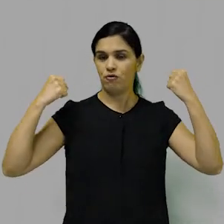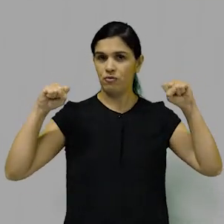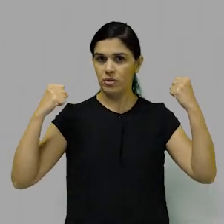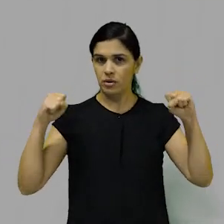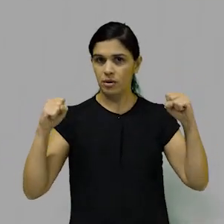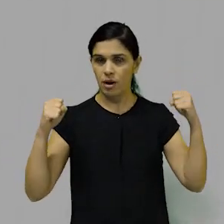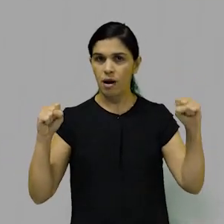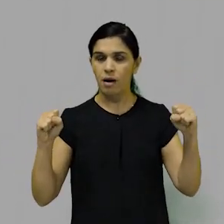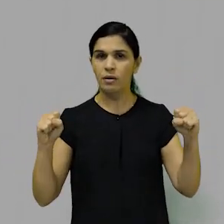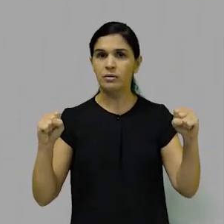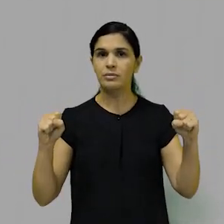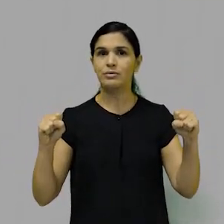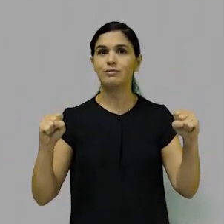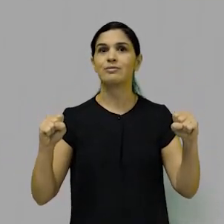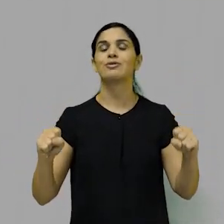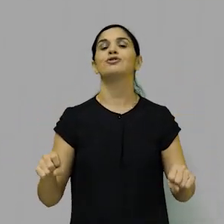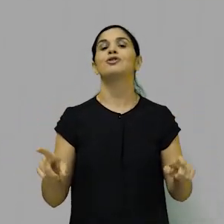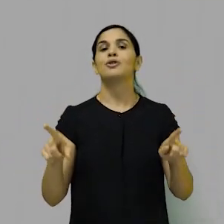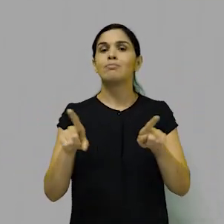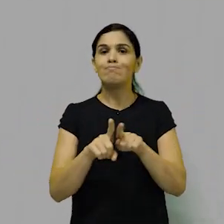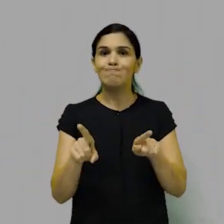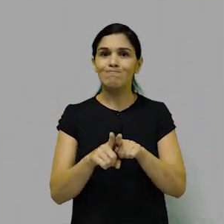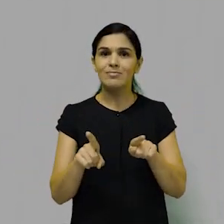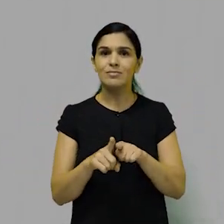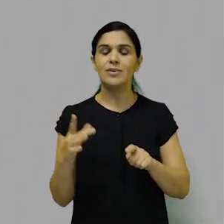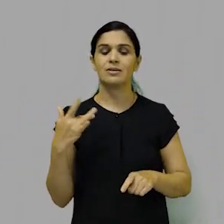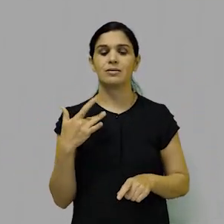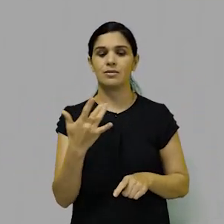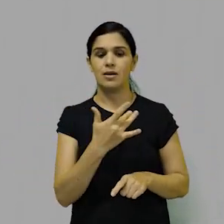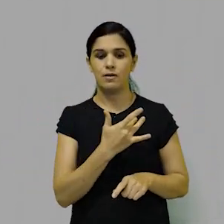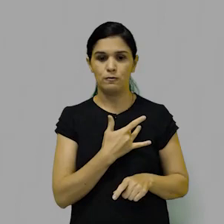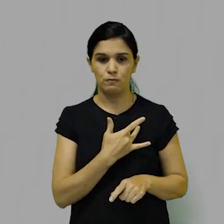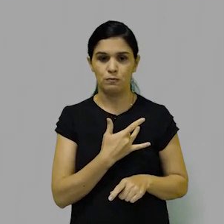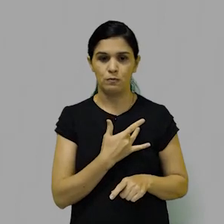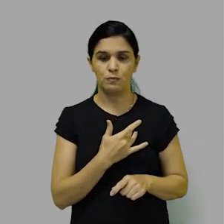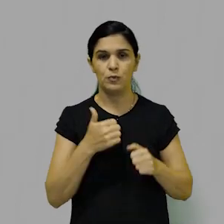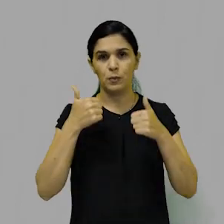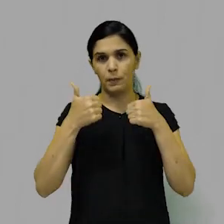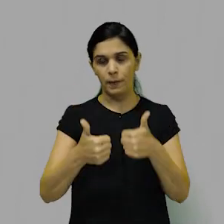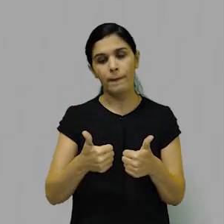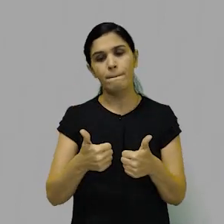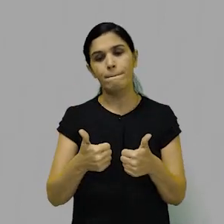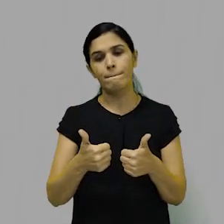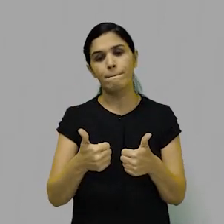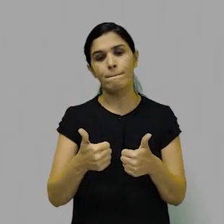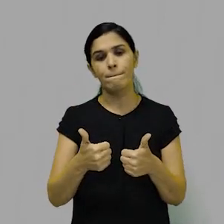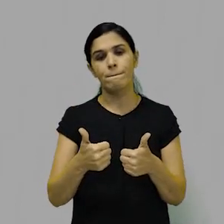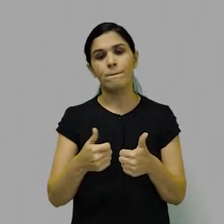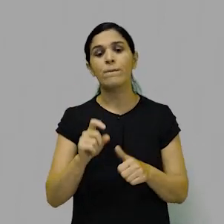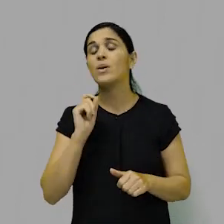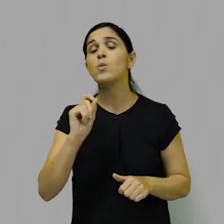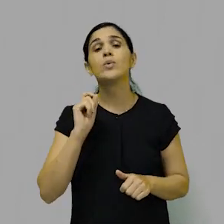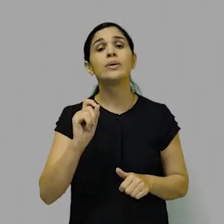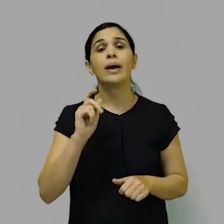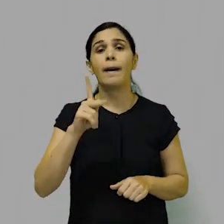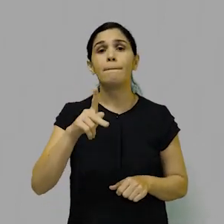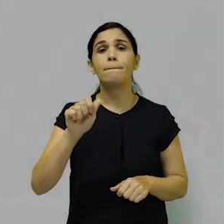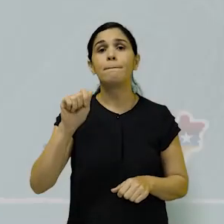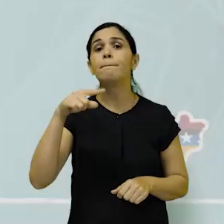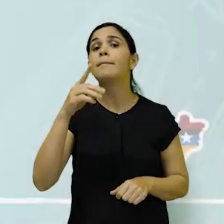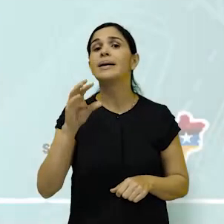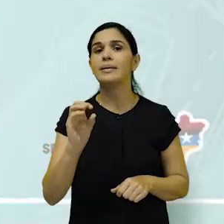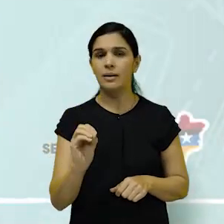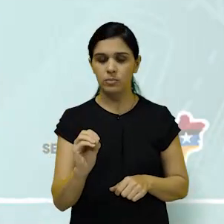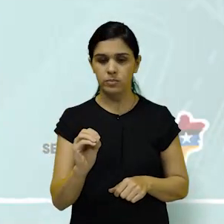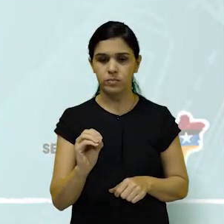a aceitação do corpo, tá certo? Esse é o sumário da nossa aulinha. Então vamos lá. O que é padrão? É